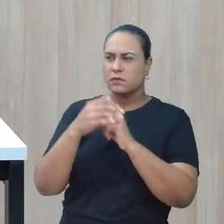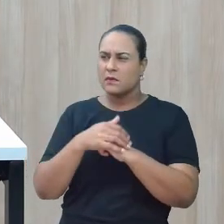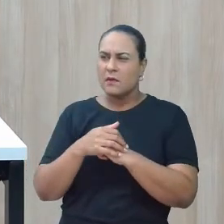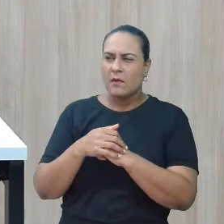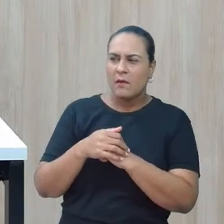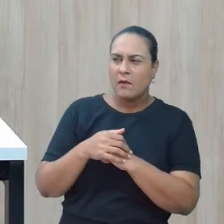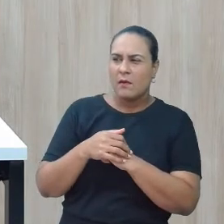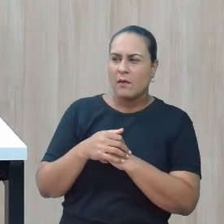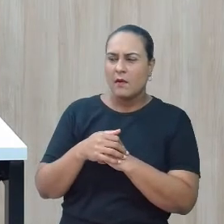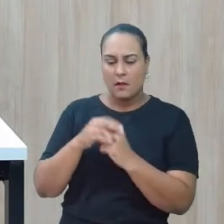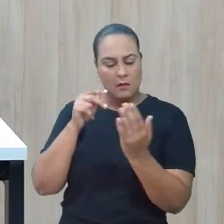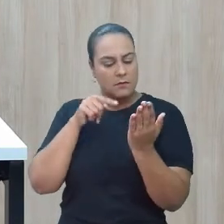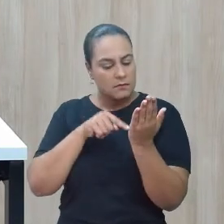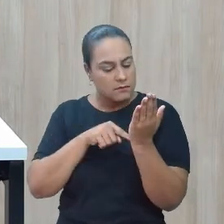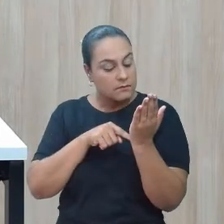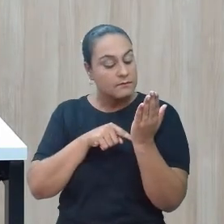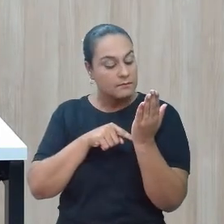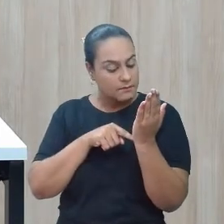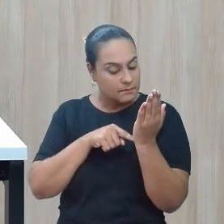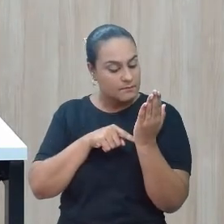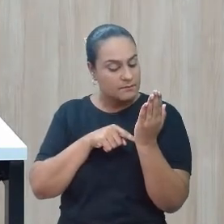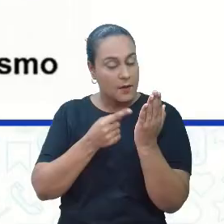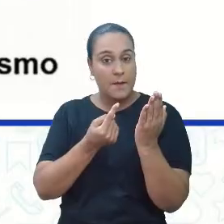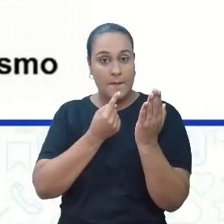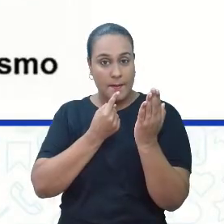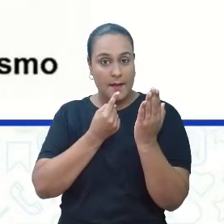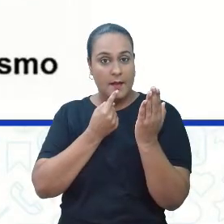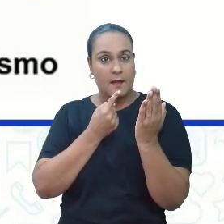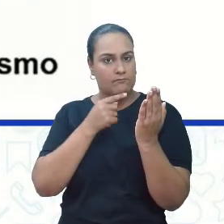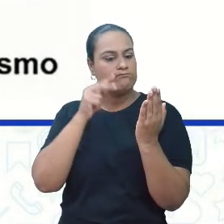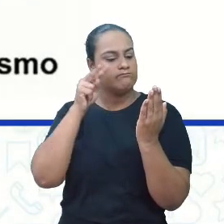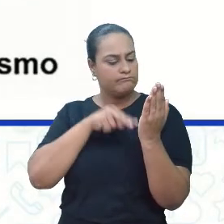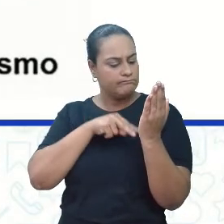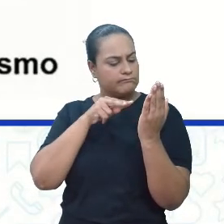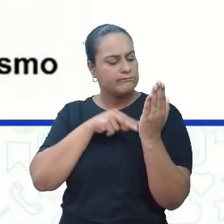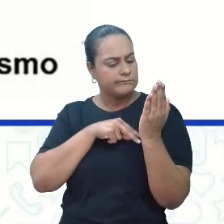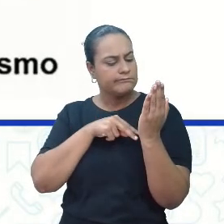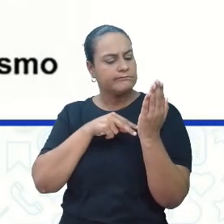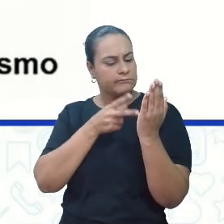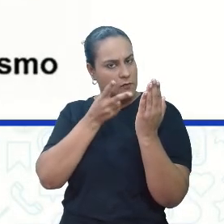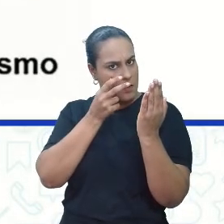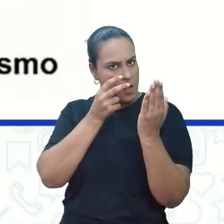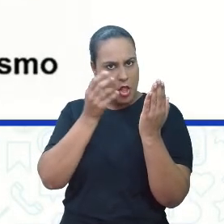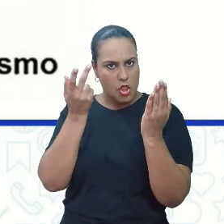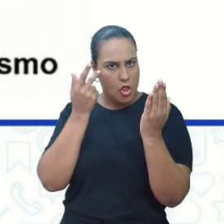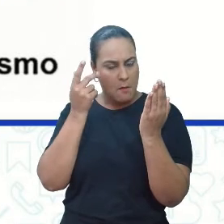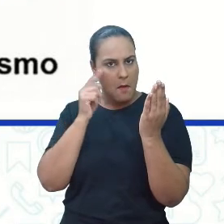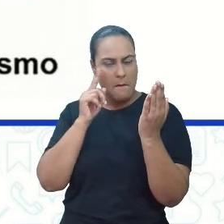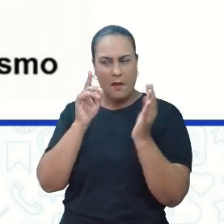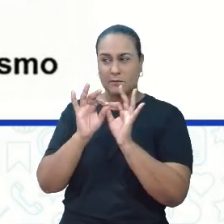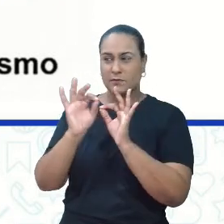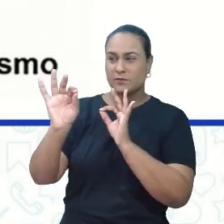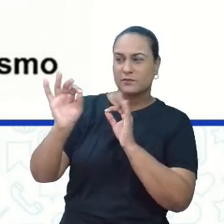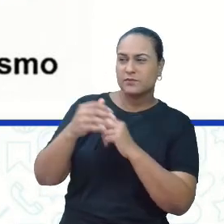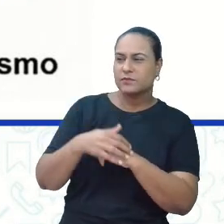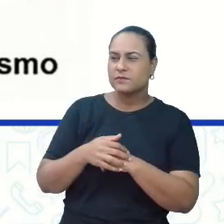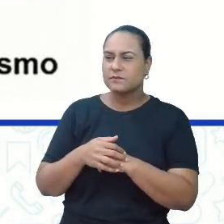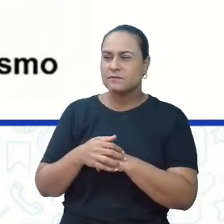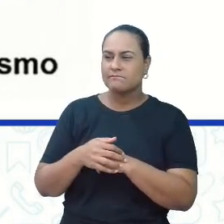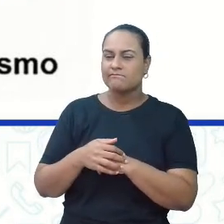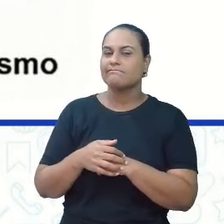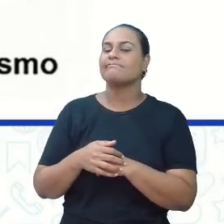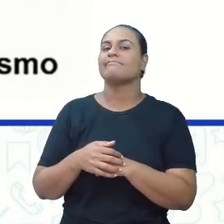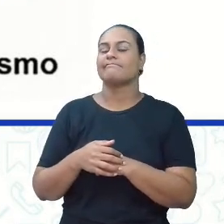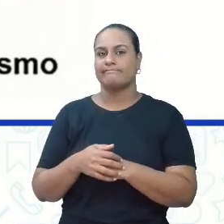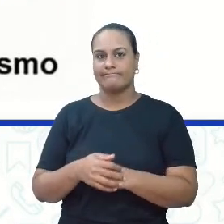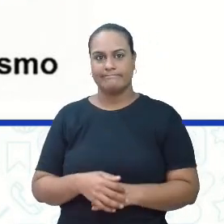Enxerga bem de perto, mas não enxerga de longe. Então, ele precisa de uma lente que venha corrigir esse probleminha dele aí. Então, tem